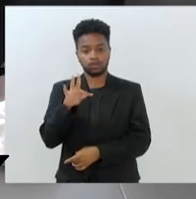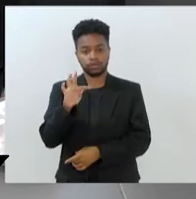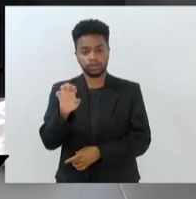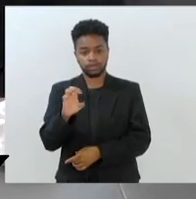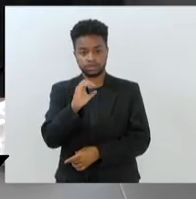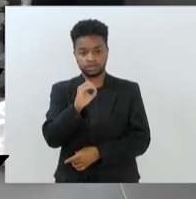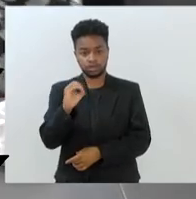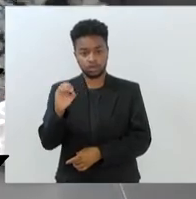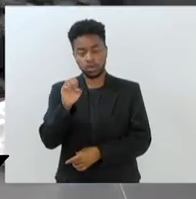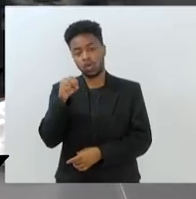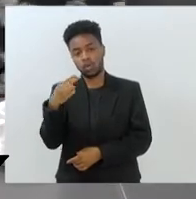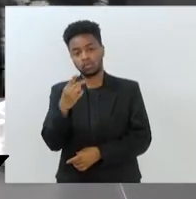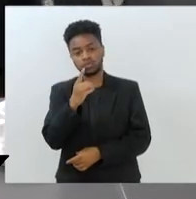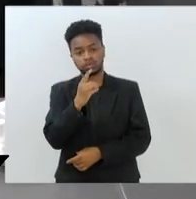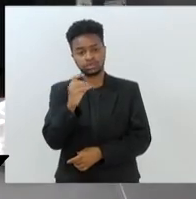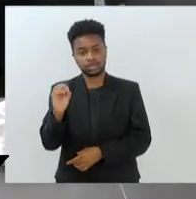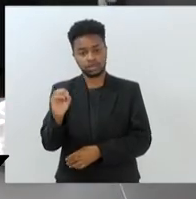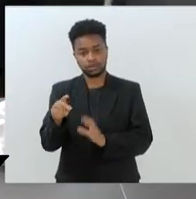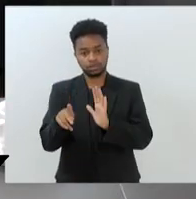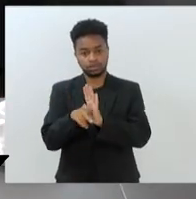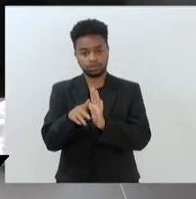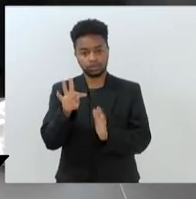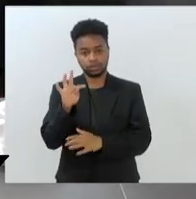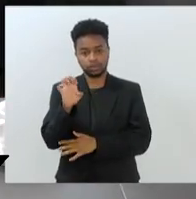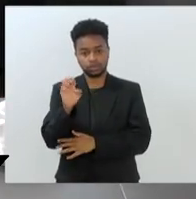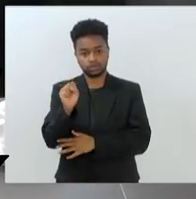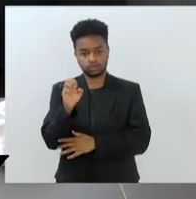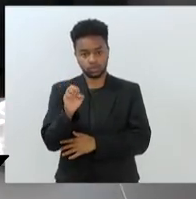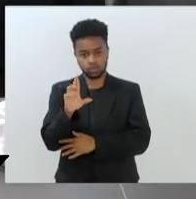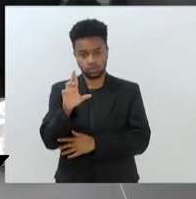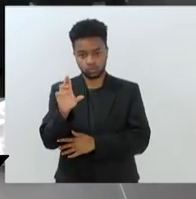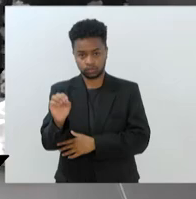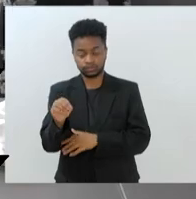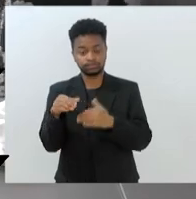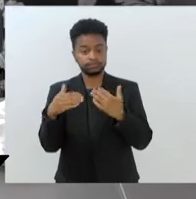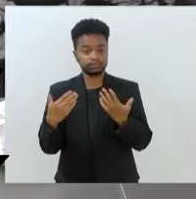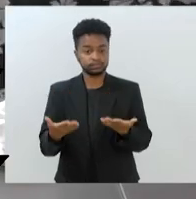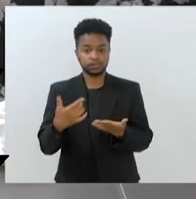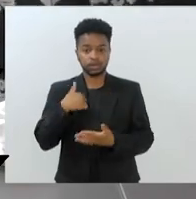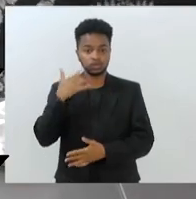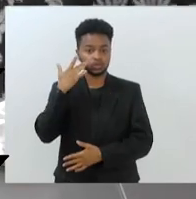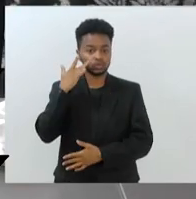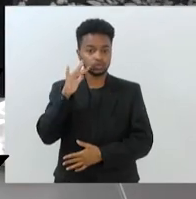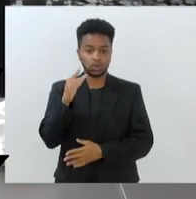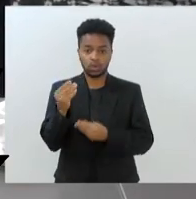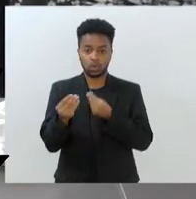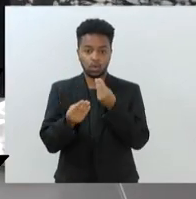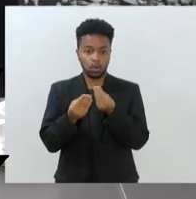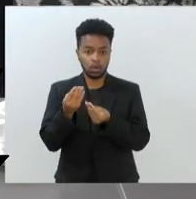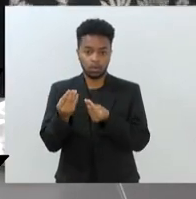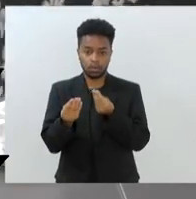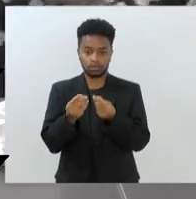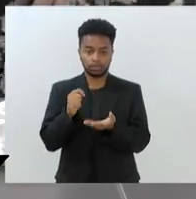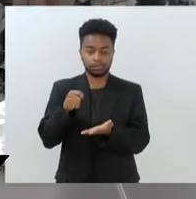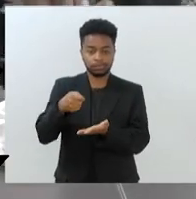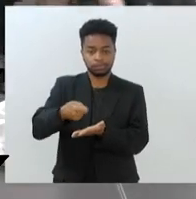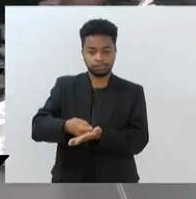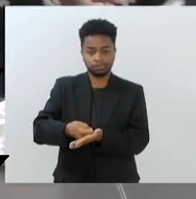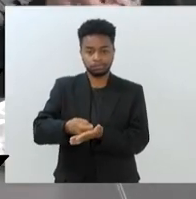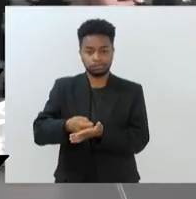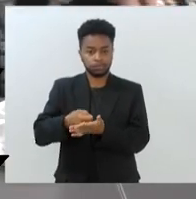100, tesouro. Então, eu não vejo como há que se pagar